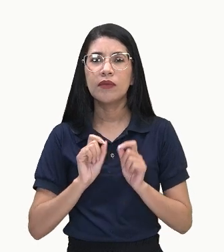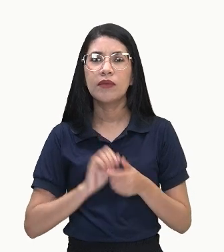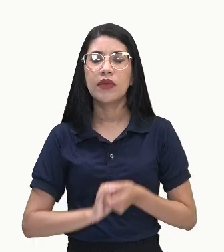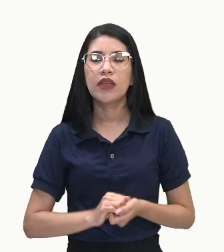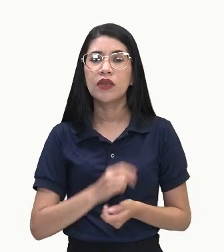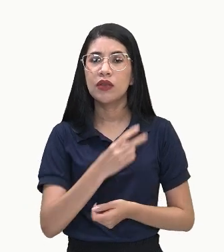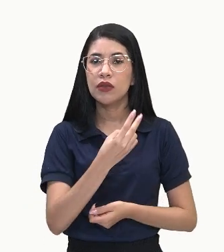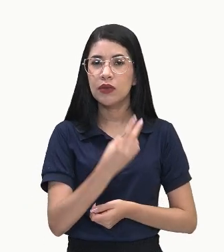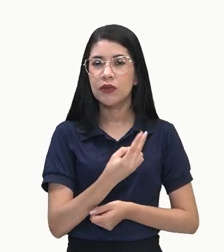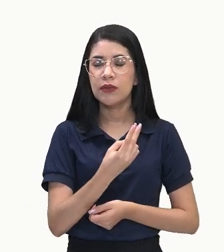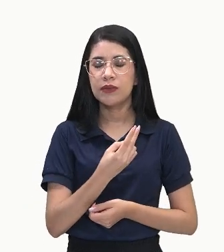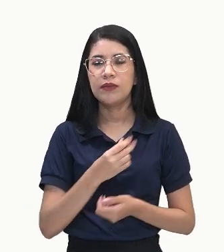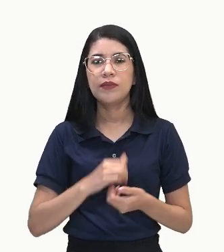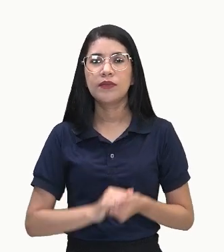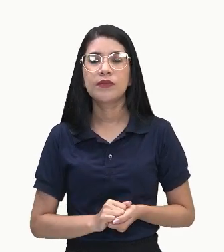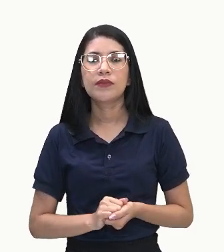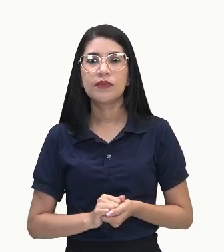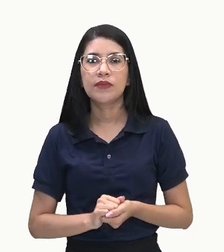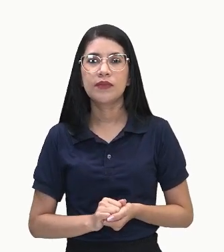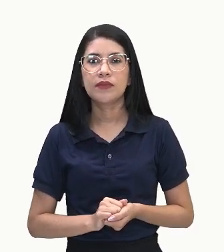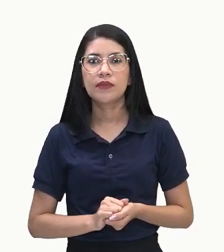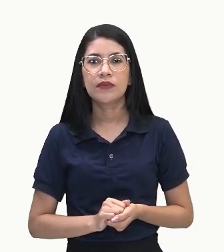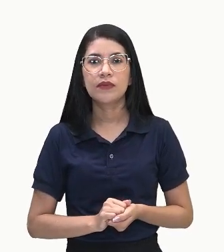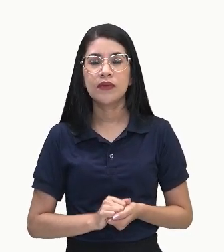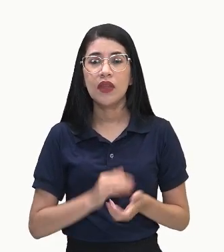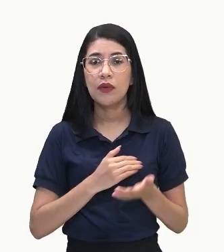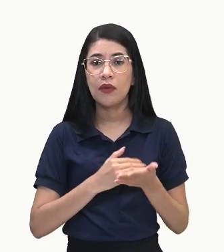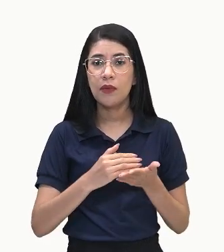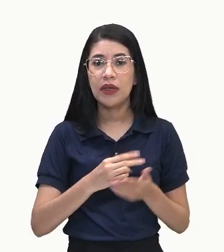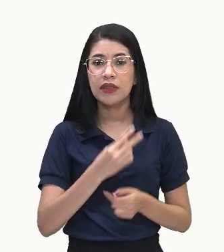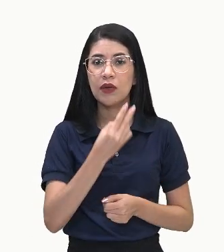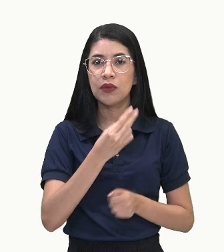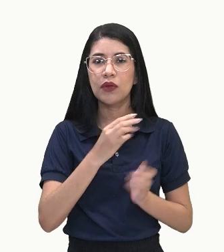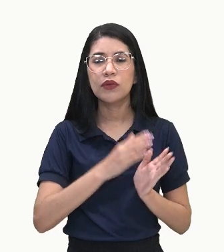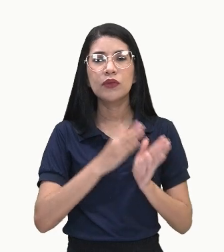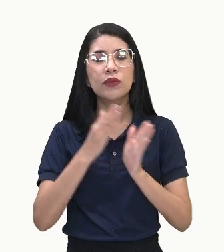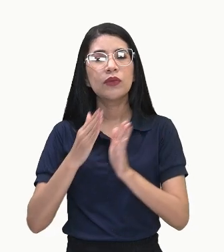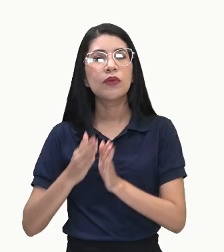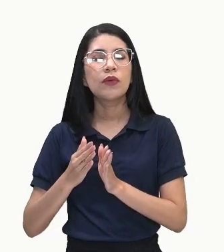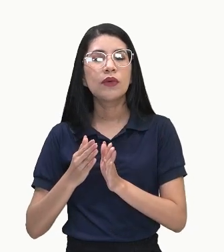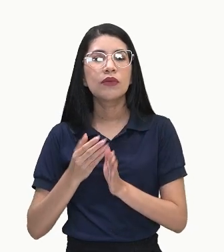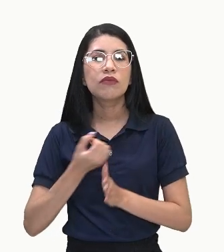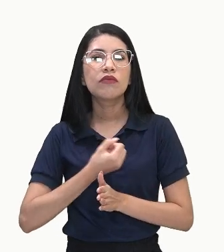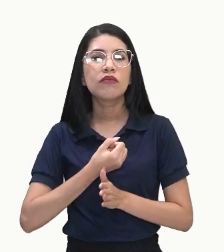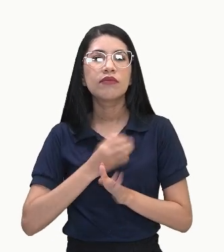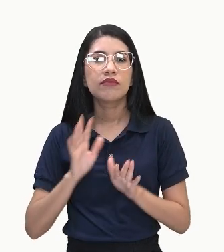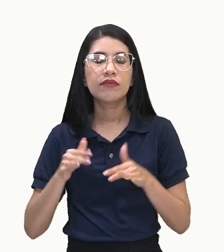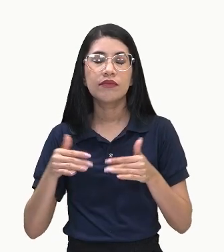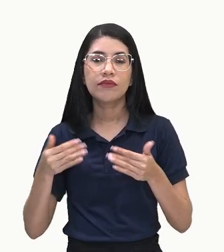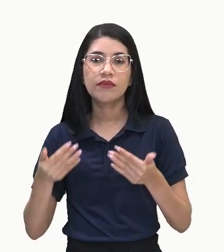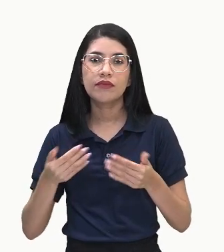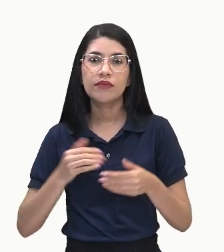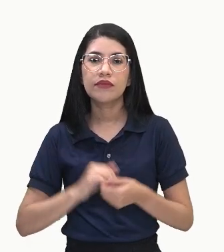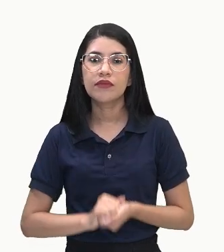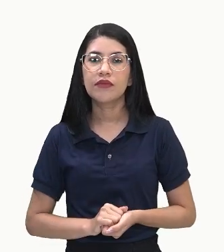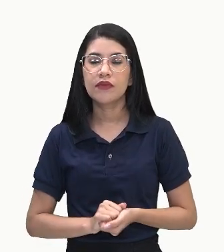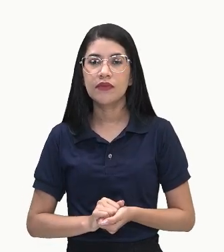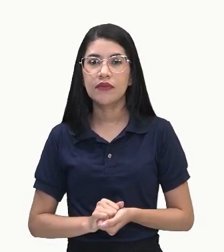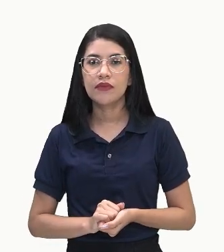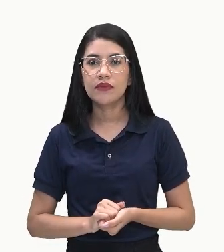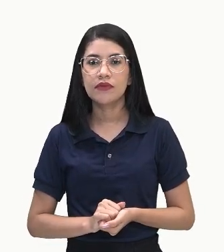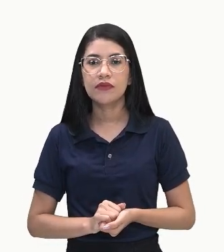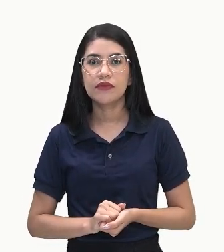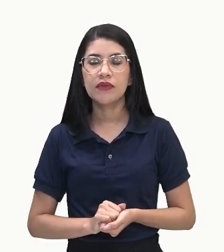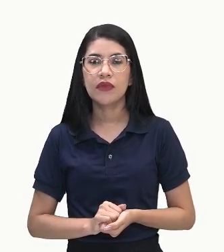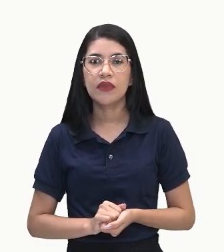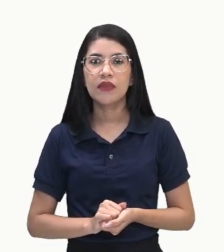2. Tá? Qual que é o próximo termo, então? já que a razão é 2? O